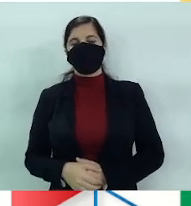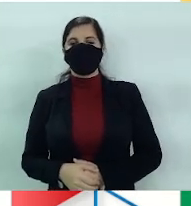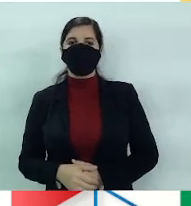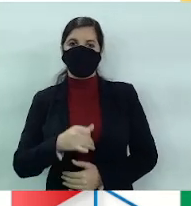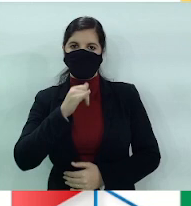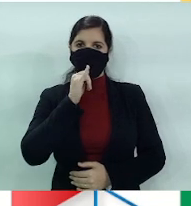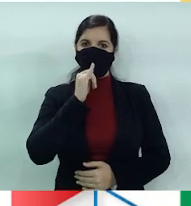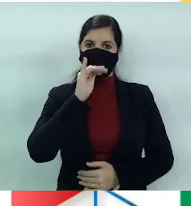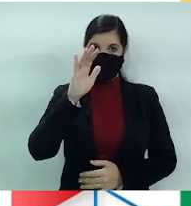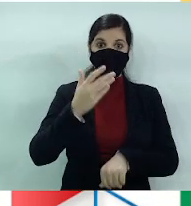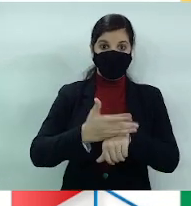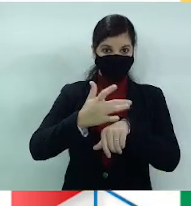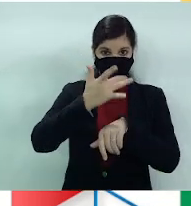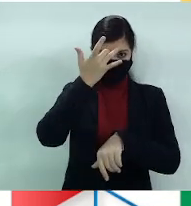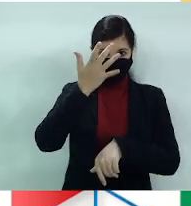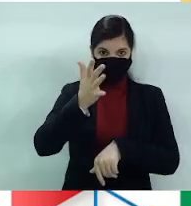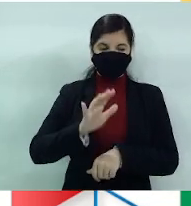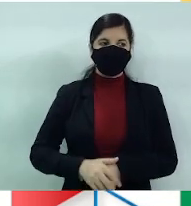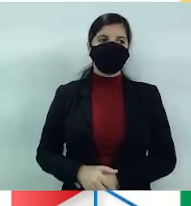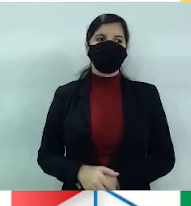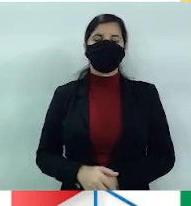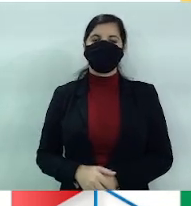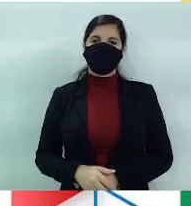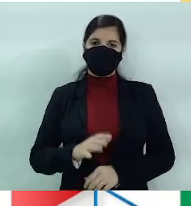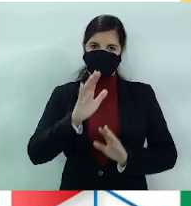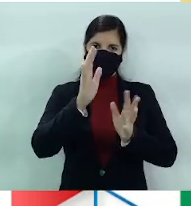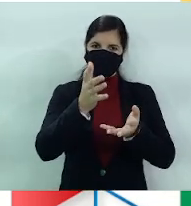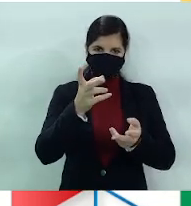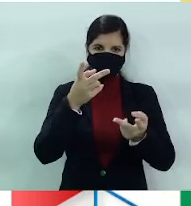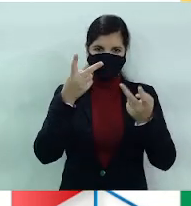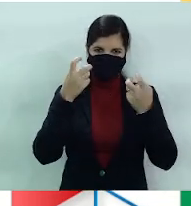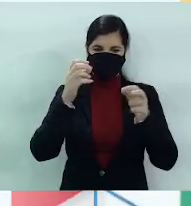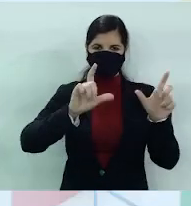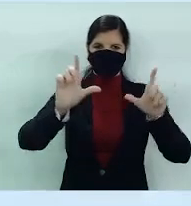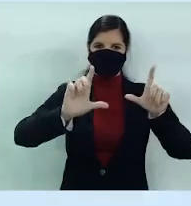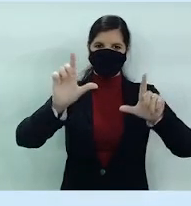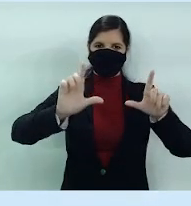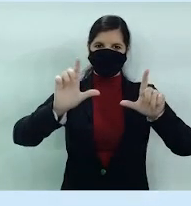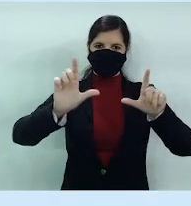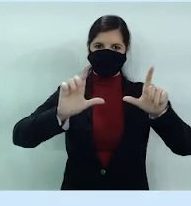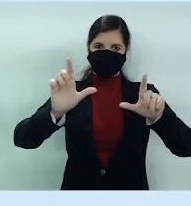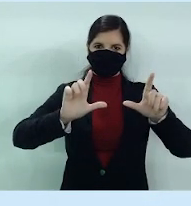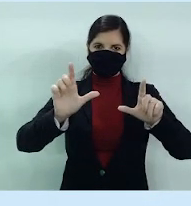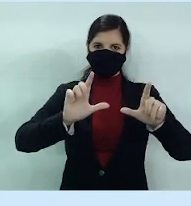dar um exemplo bem prático, tá, gente? Vocês talvez já devem ter visto na televisão